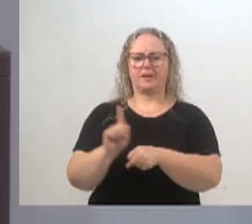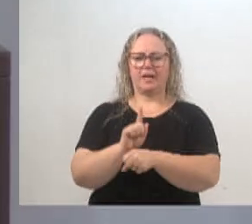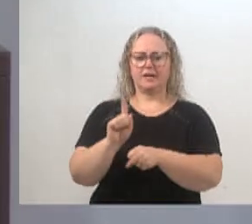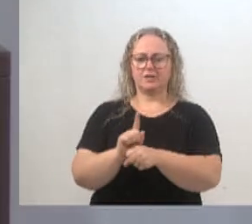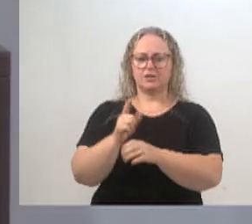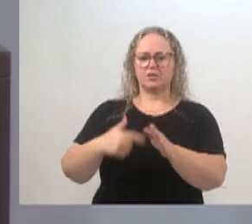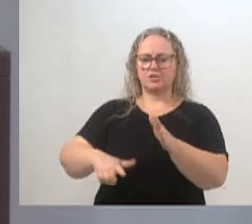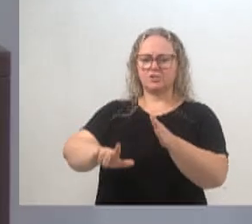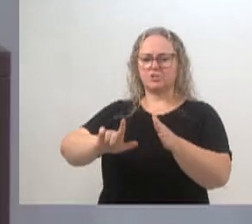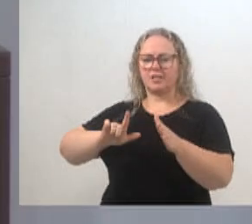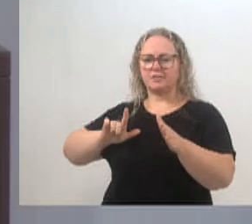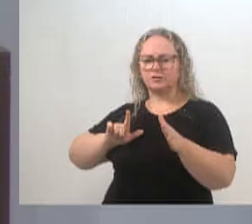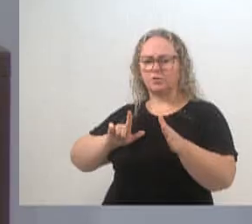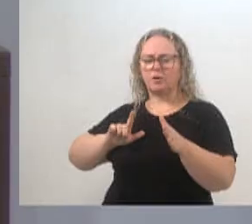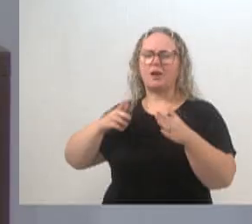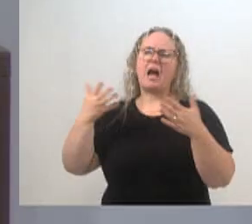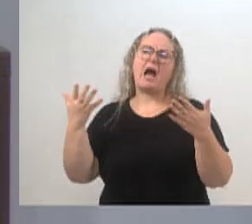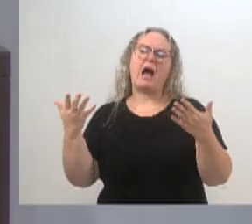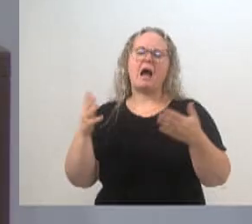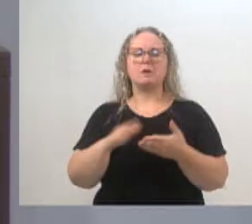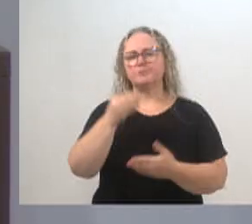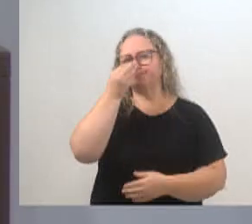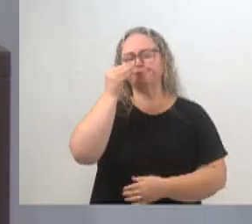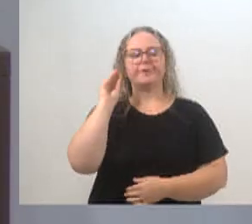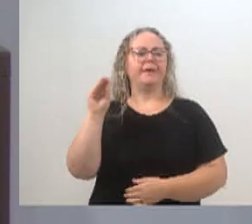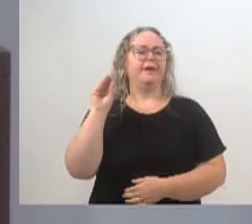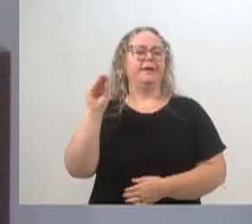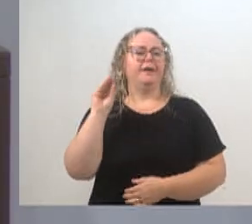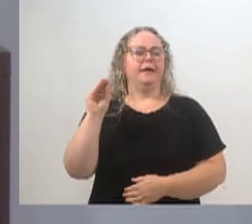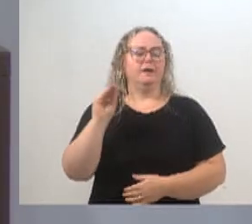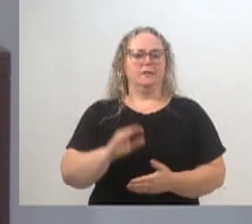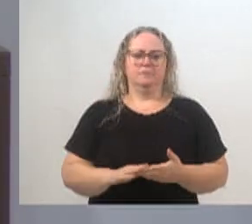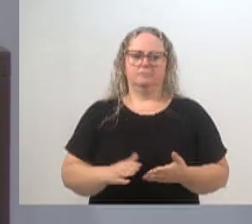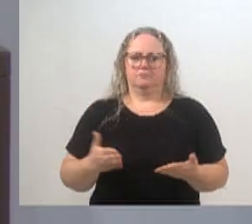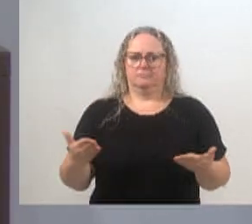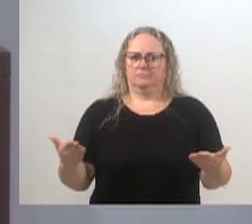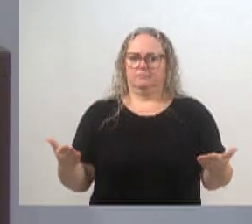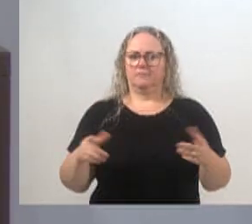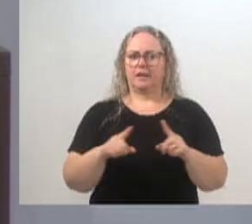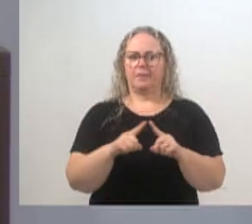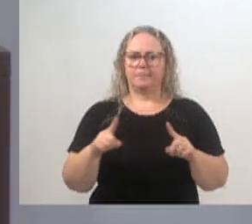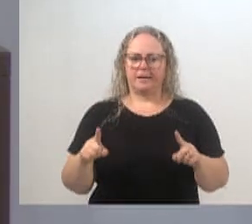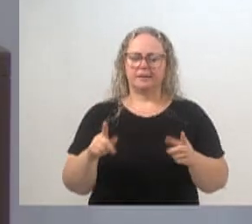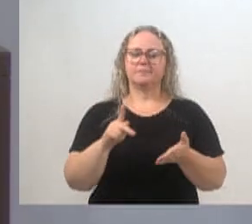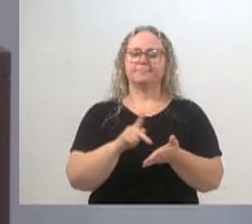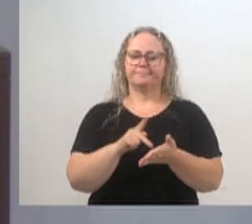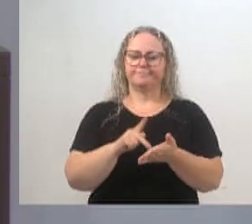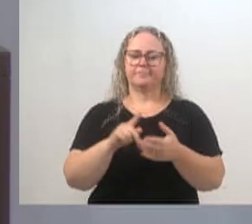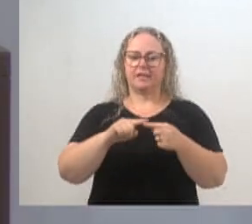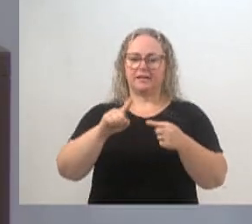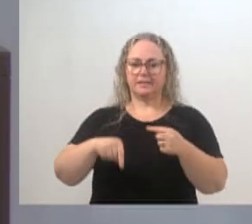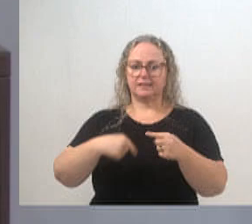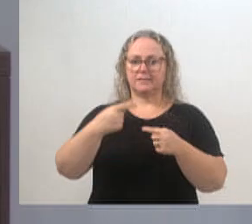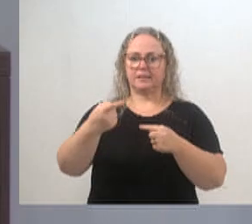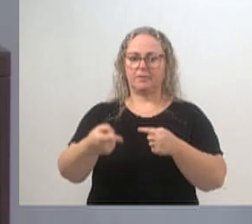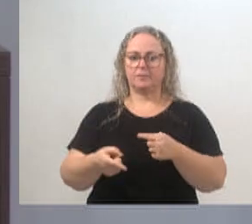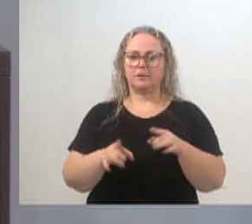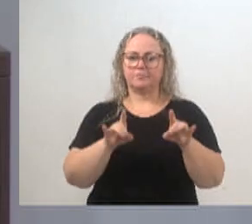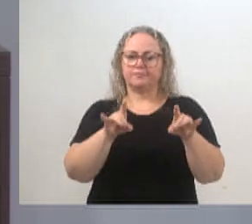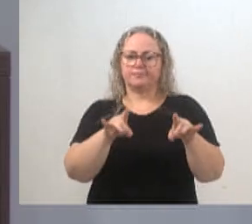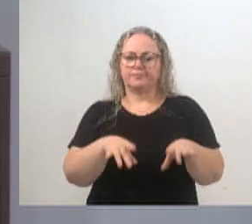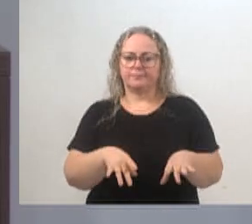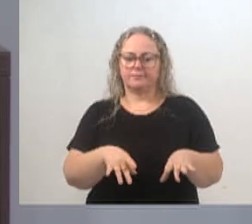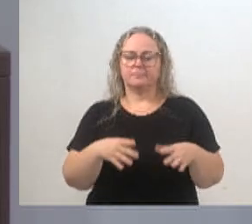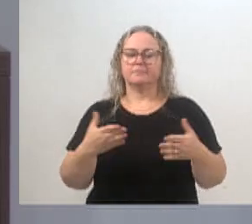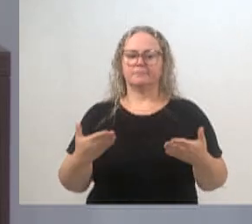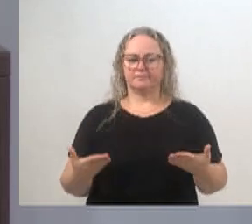passaram no município simplesmente ignoraram tudo isso. Agora é evidente, é bem estranho que depois desistam da política